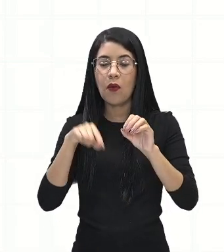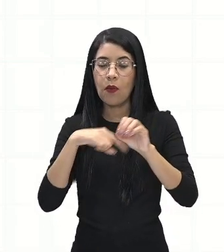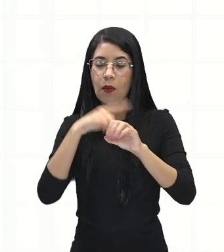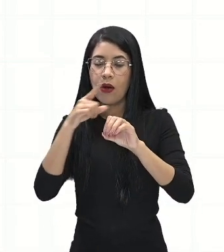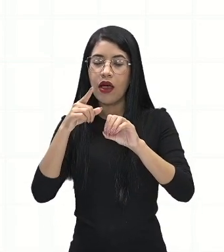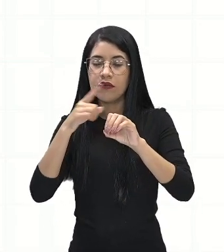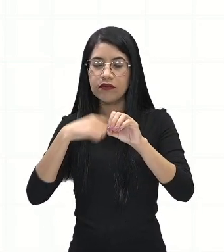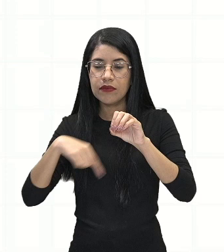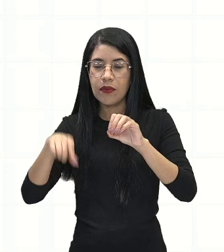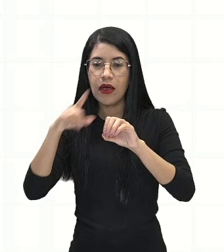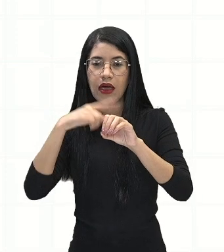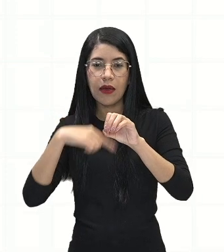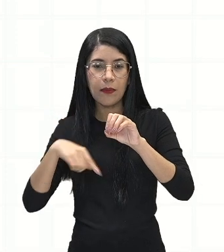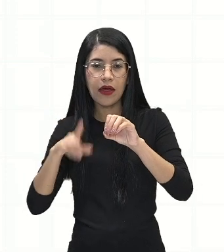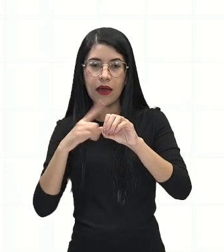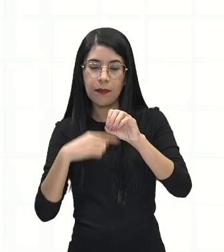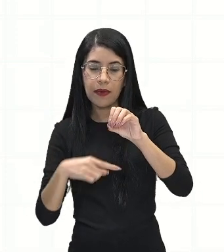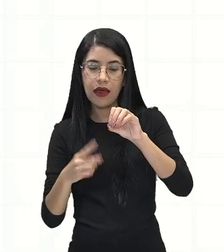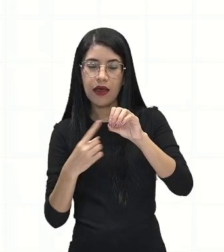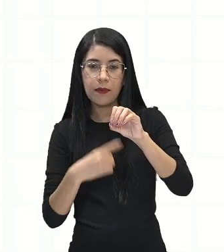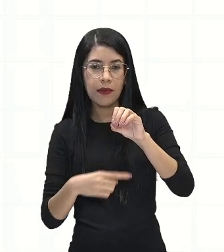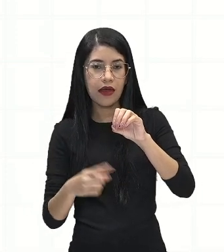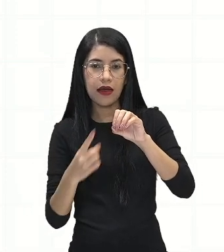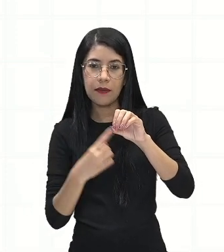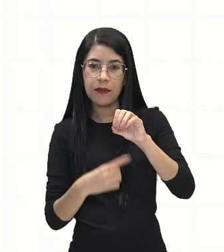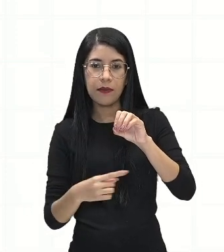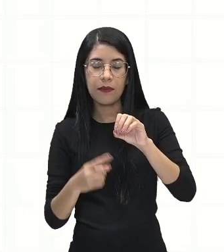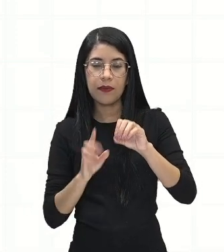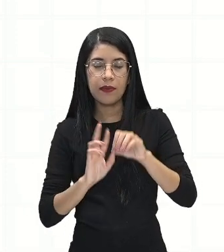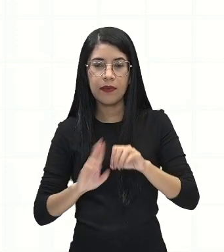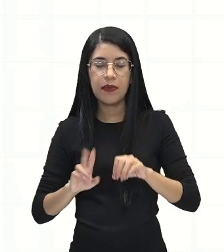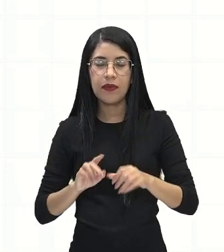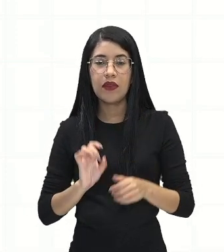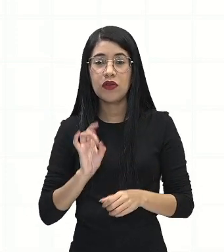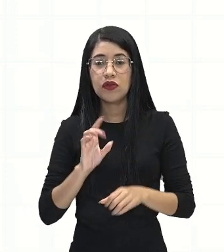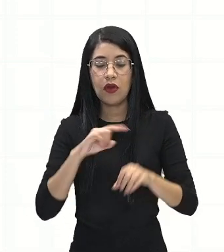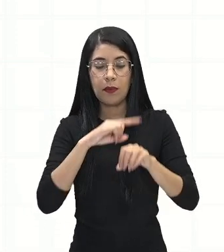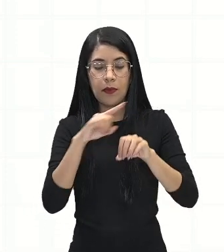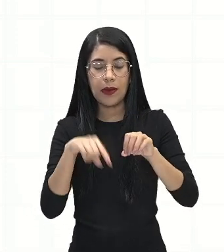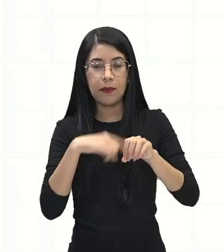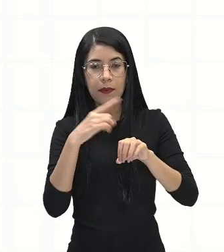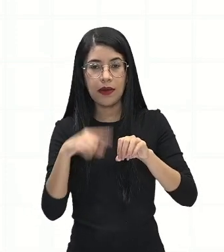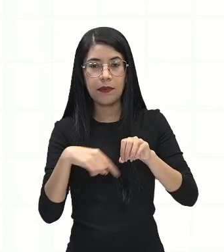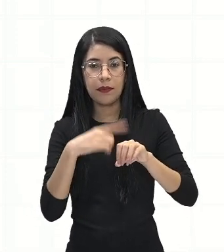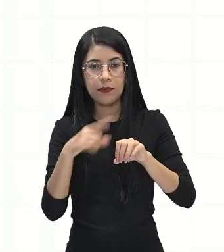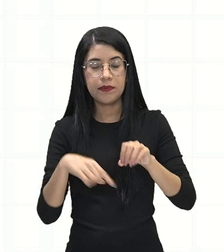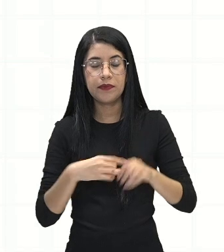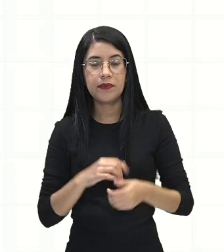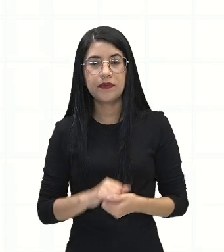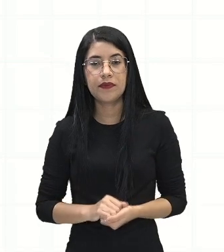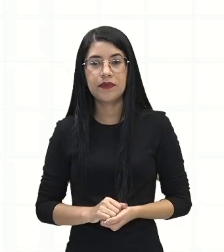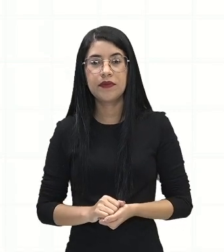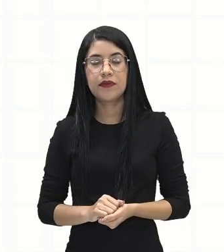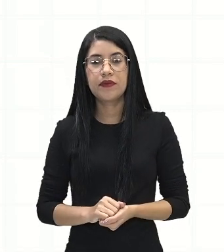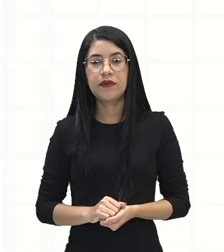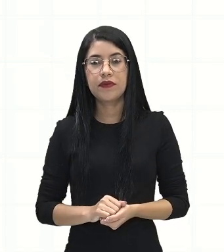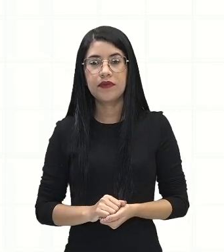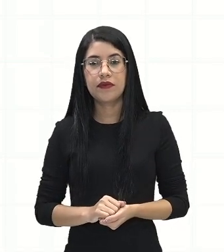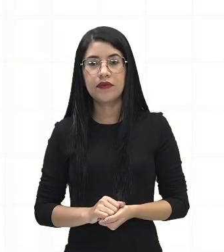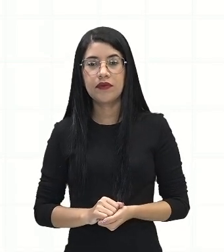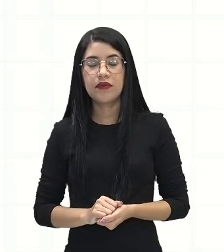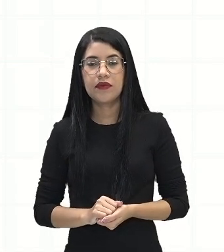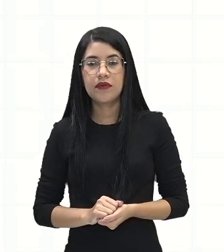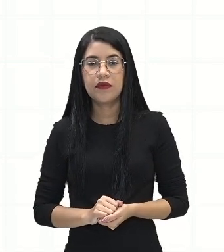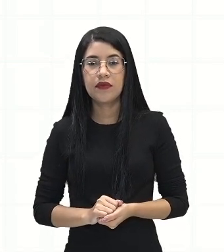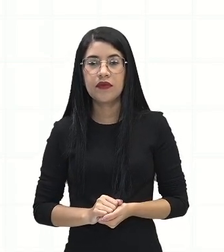seja, ele não vai girar, né, ao redor de si mesmo, ele vai apenas fazer esse movimento de